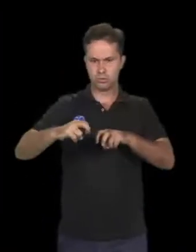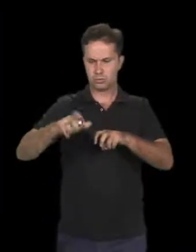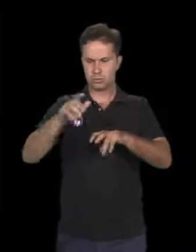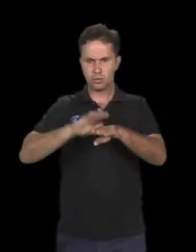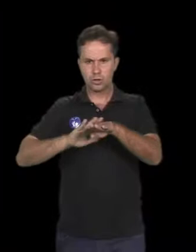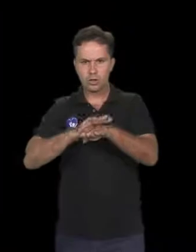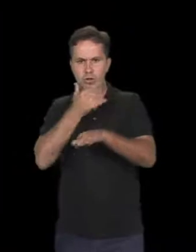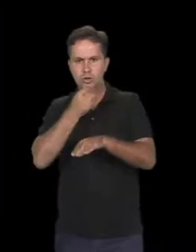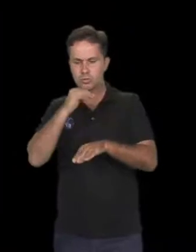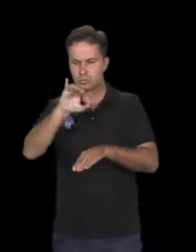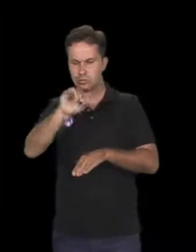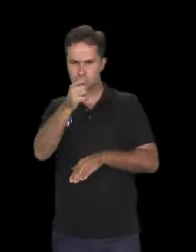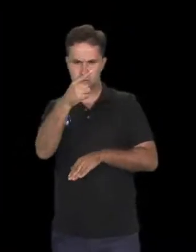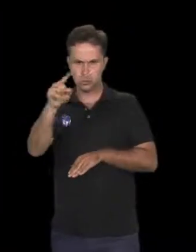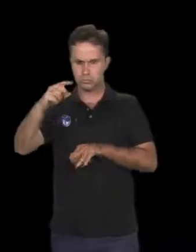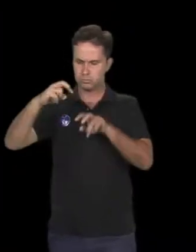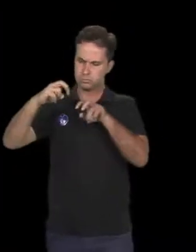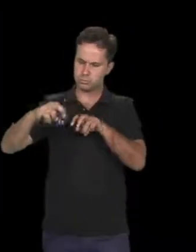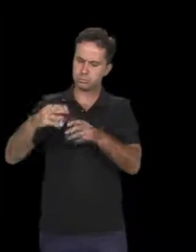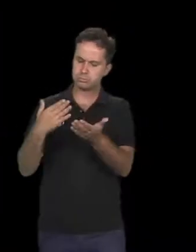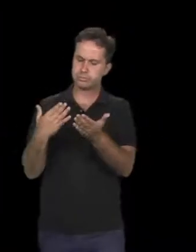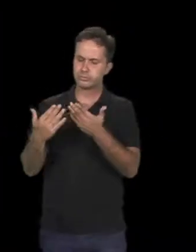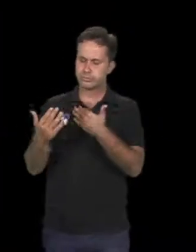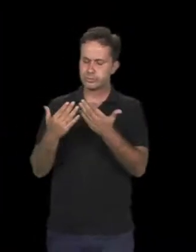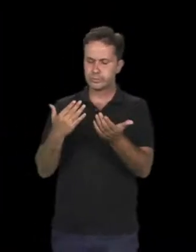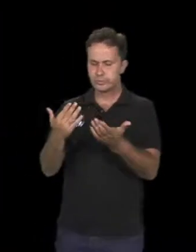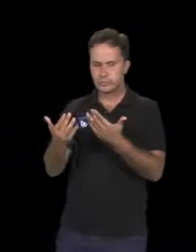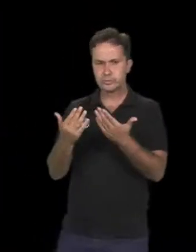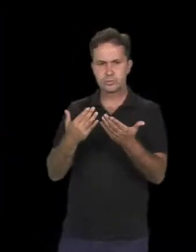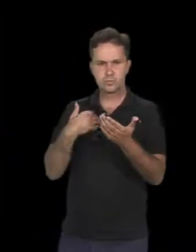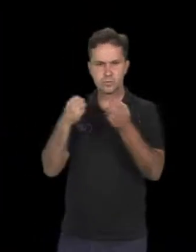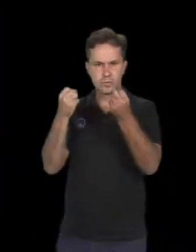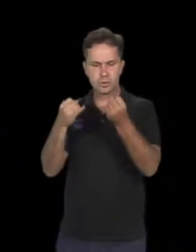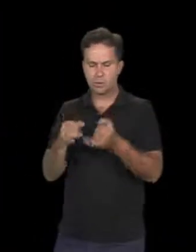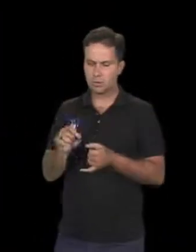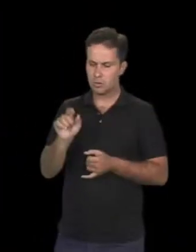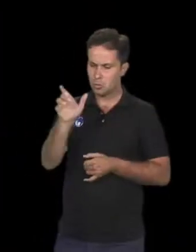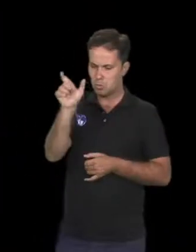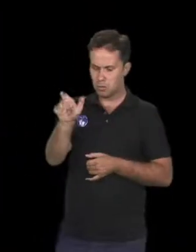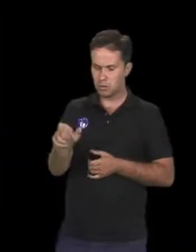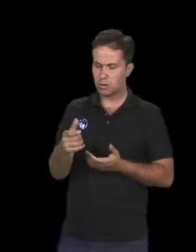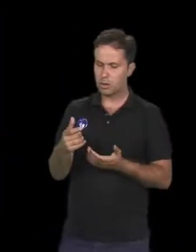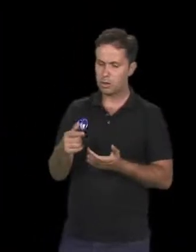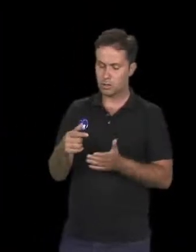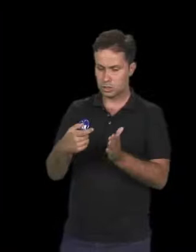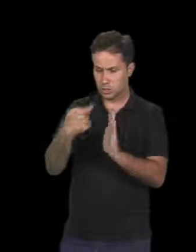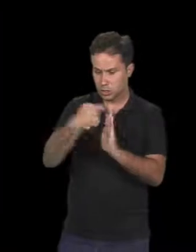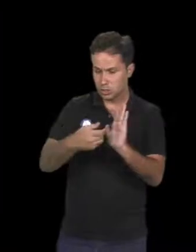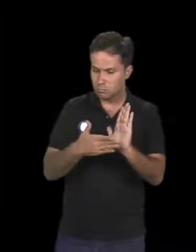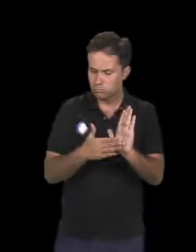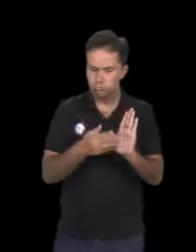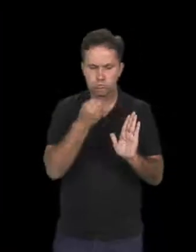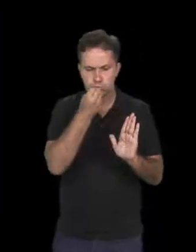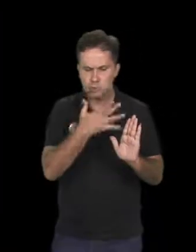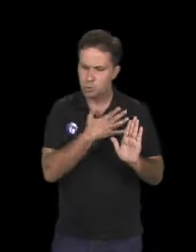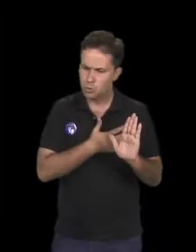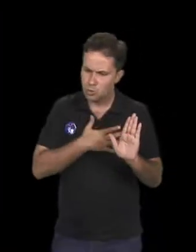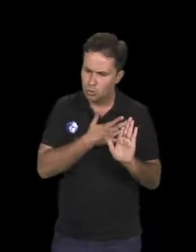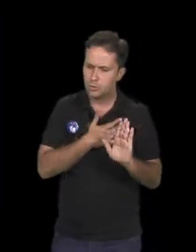esse texto, fui dizer a ele que eu gostava muito, que, enfim, quis parabenizá-lo pelo prêmio, e ele veio me dizer, olha, na verdade, esse